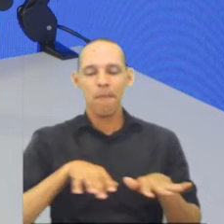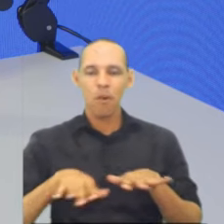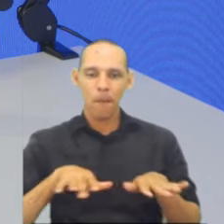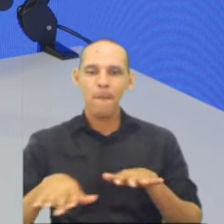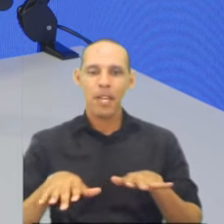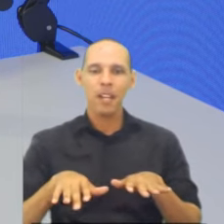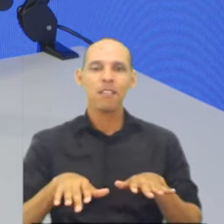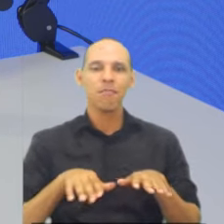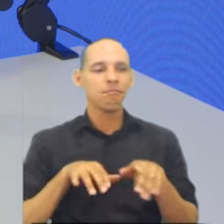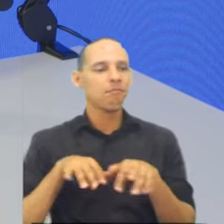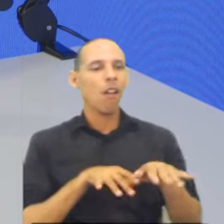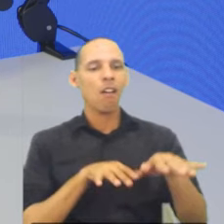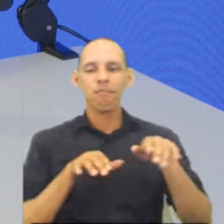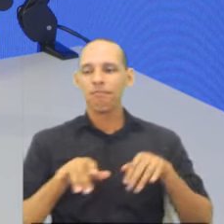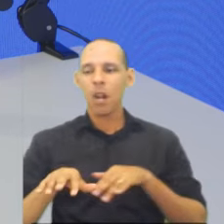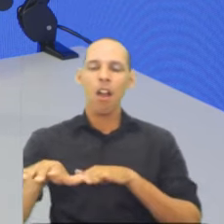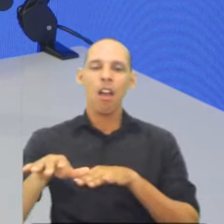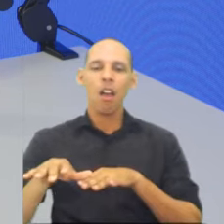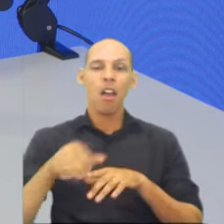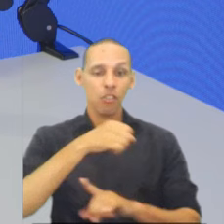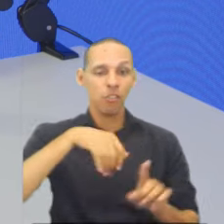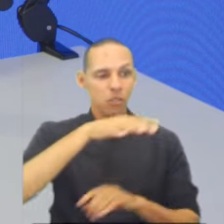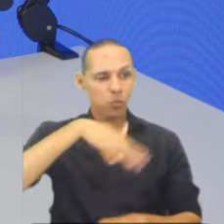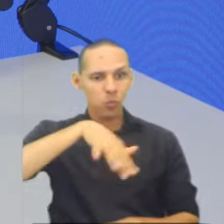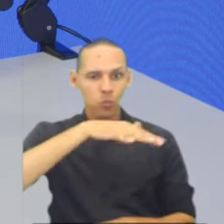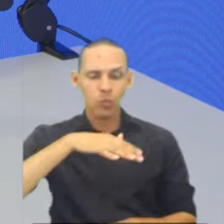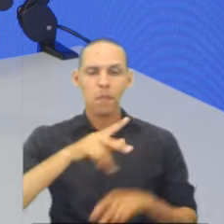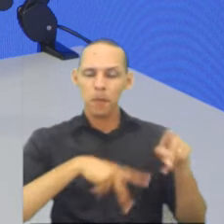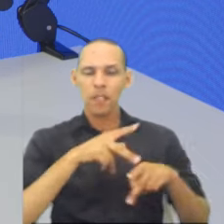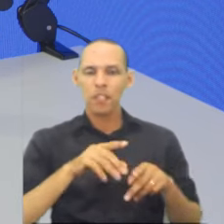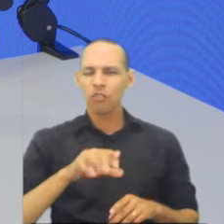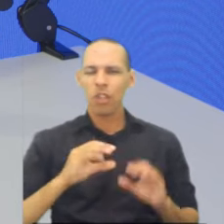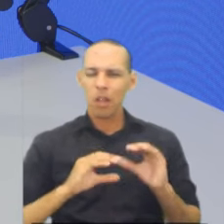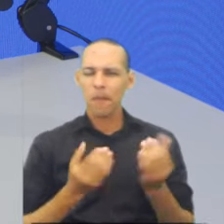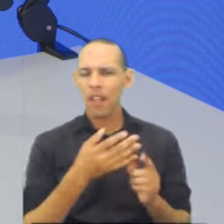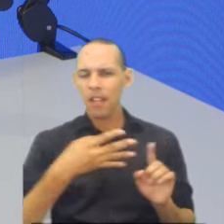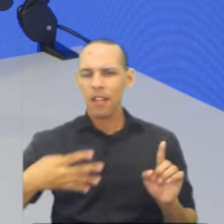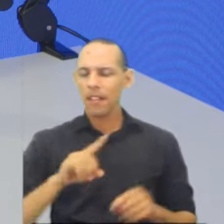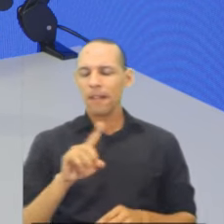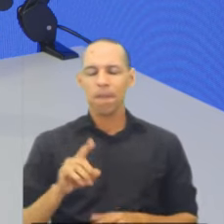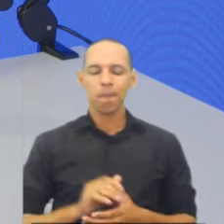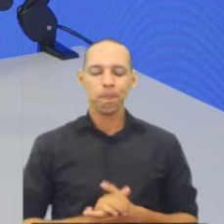do movimento de paradas né para pra população em geral e não só paraa comunidade LGBT